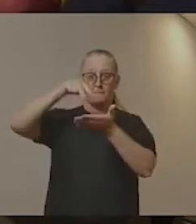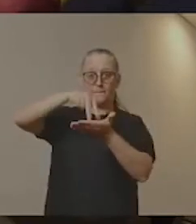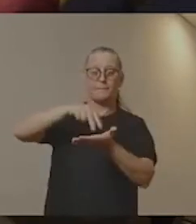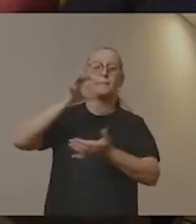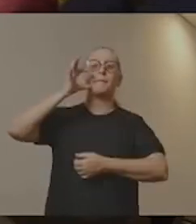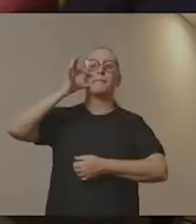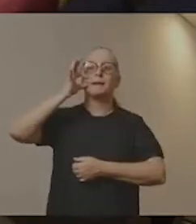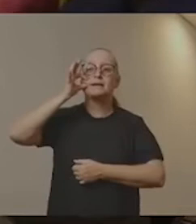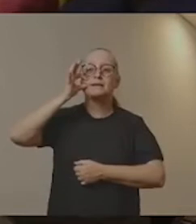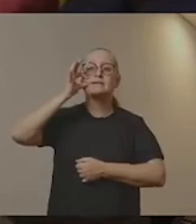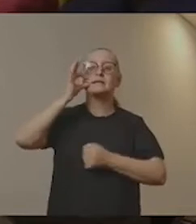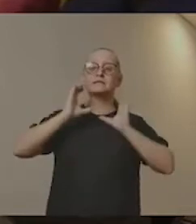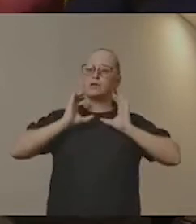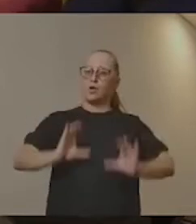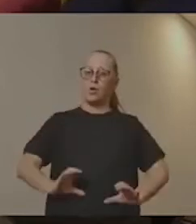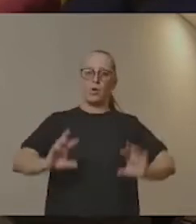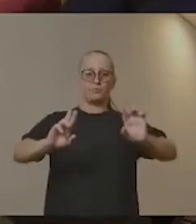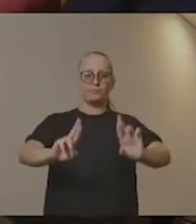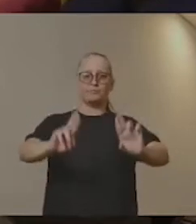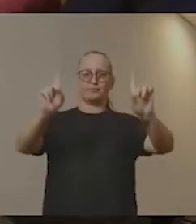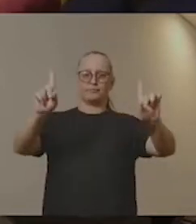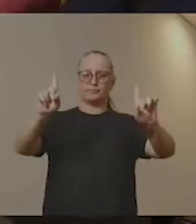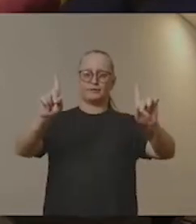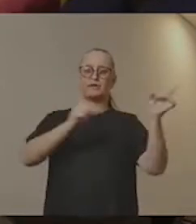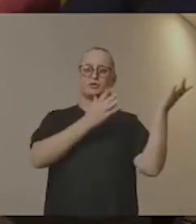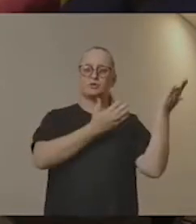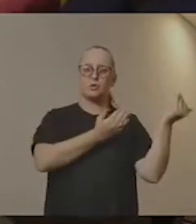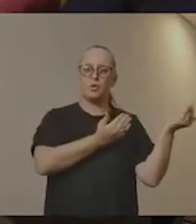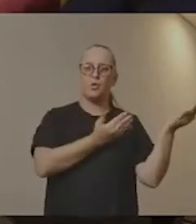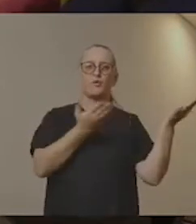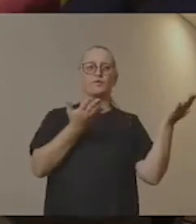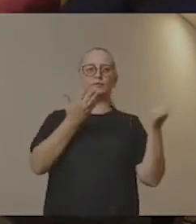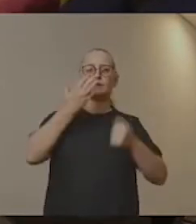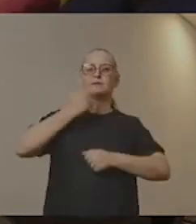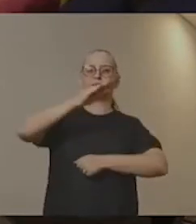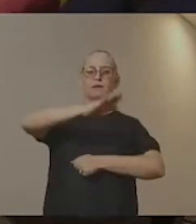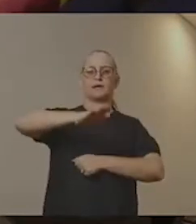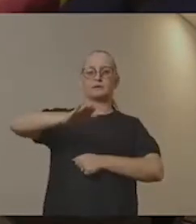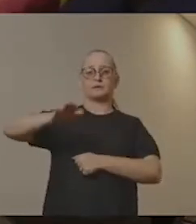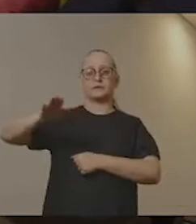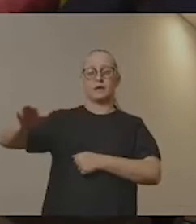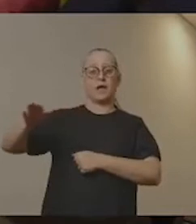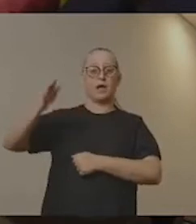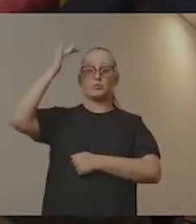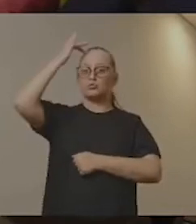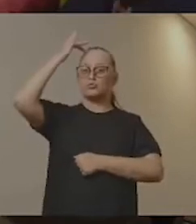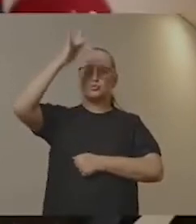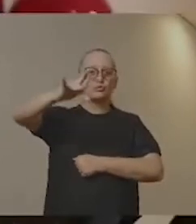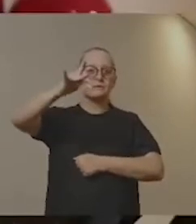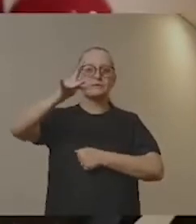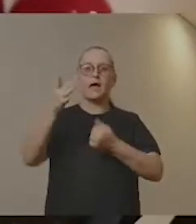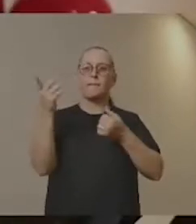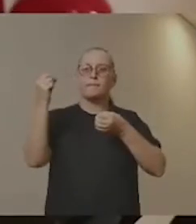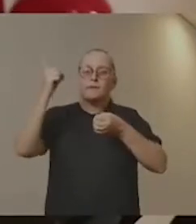das crianças, que não sabiam meio que como retomar essas relações. Conta pra gente. Eu acho que